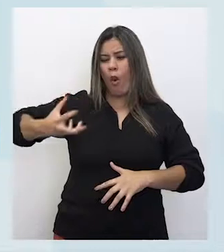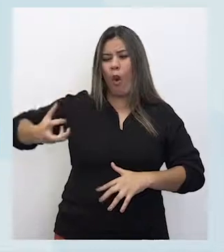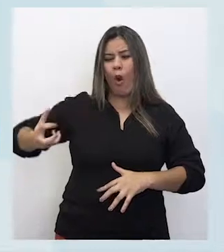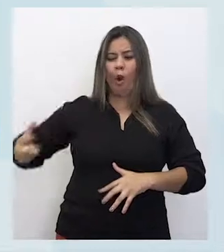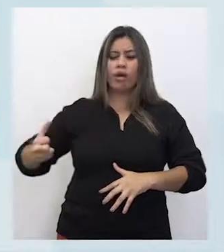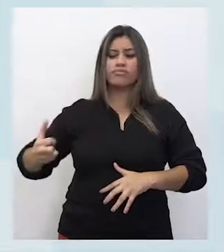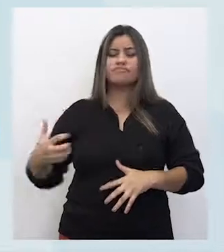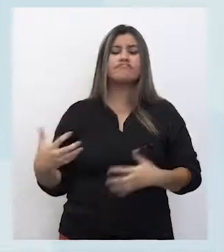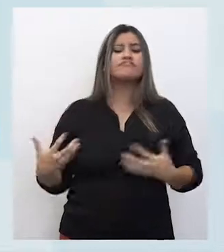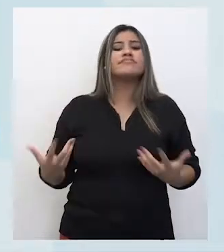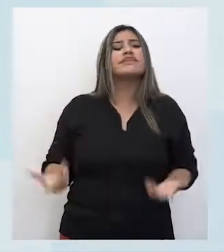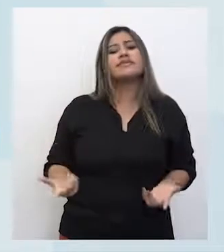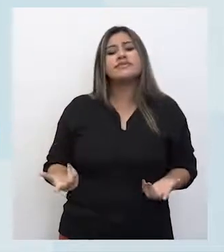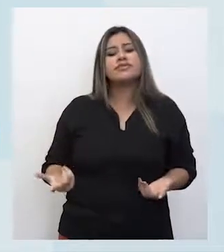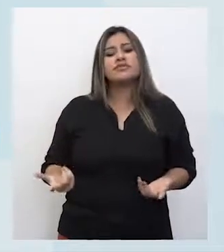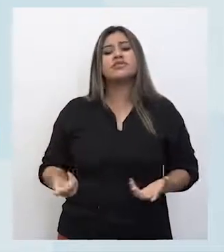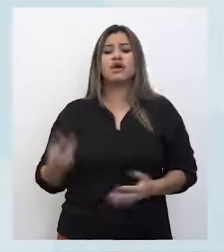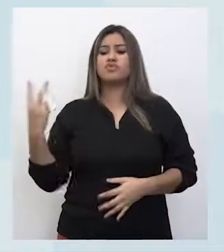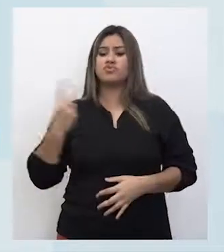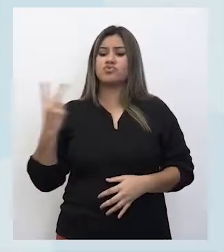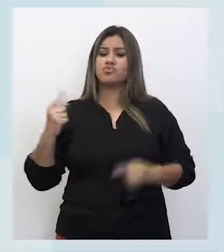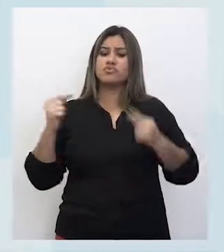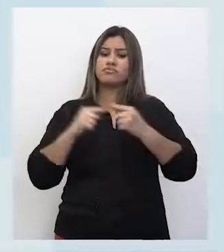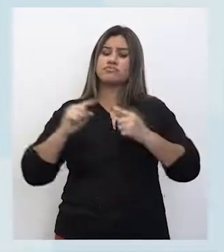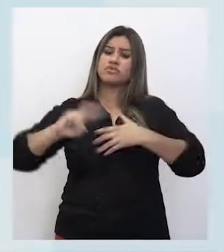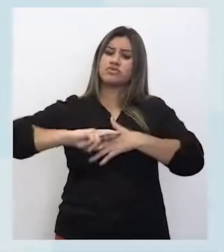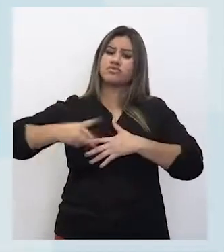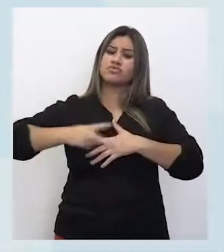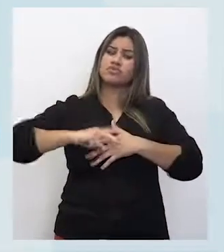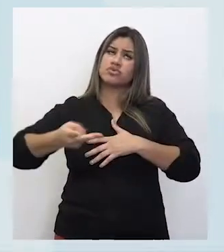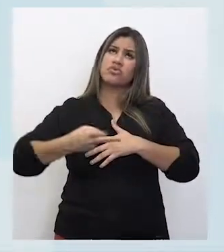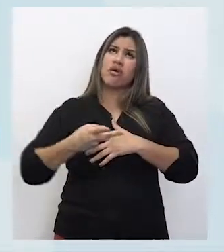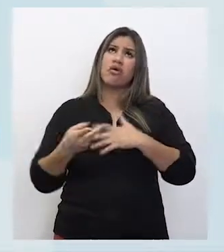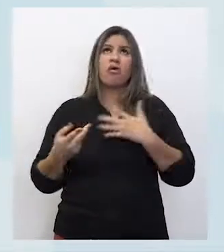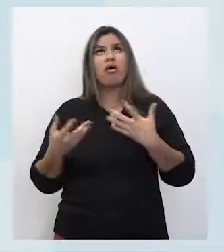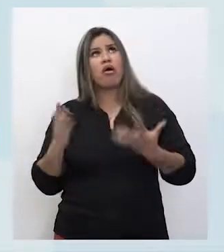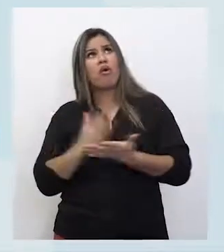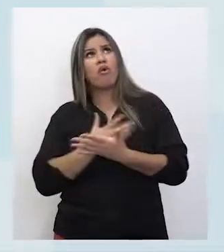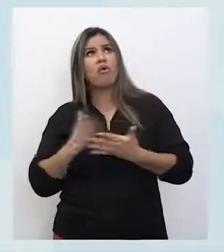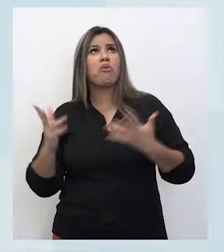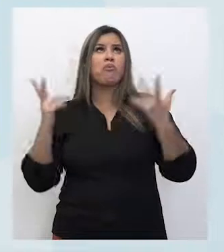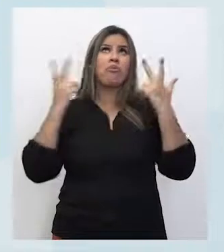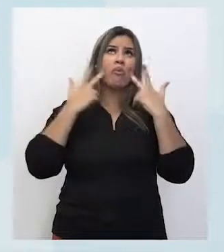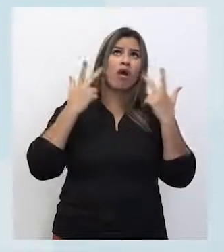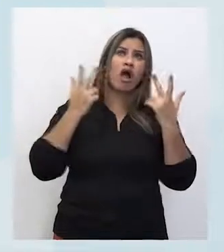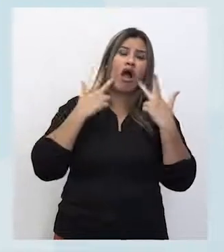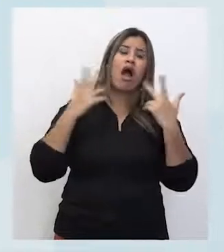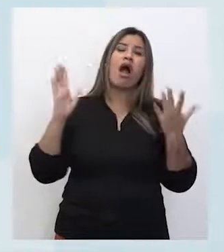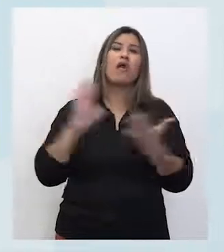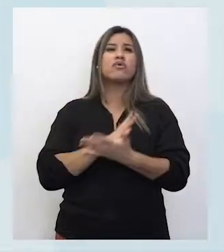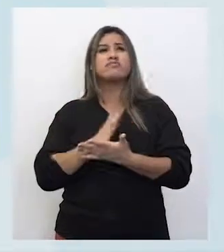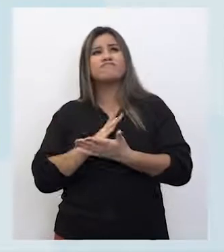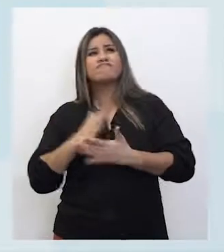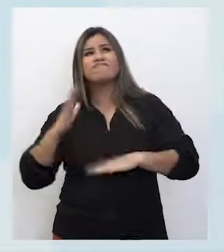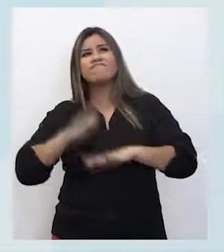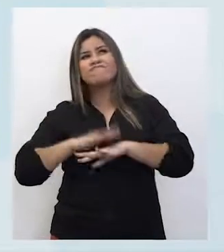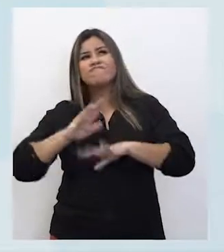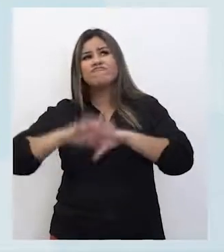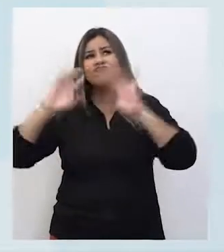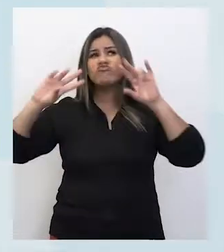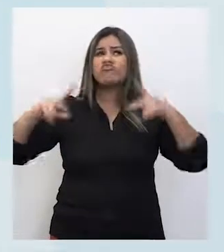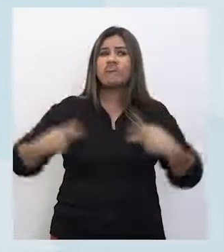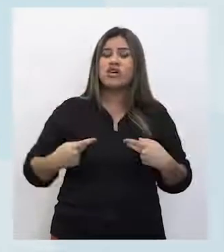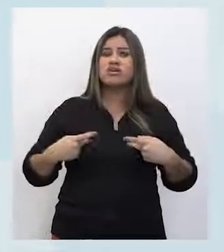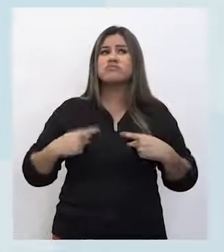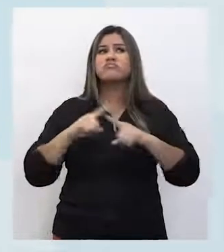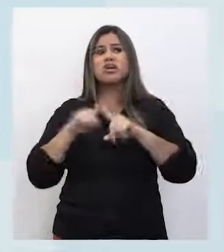aí, gente, as duas são consequências de fatores naturais e humanos, mas e aí? As duas mostram